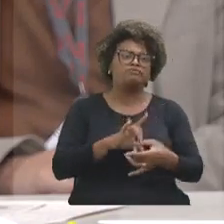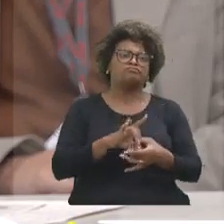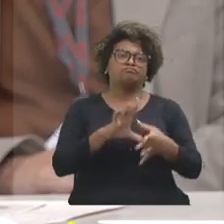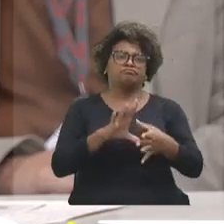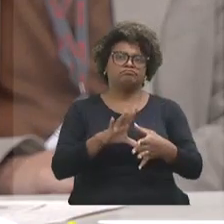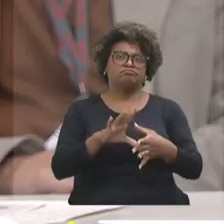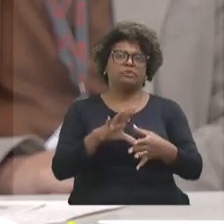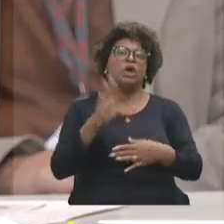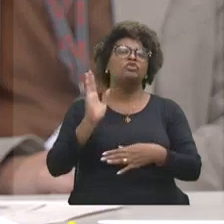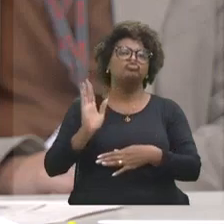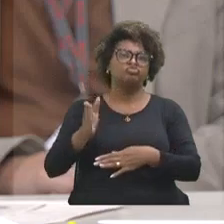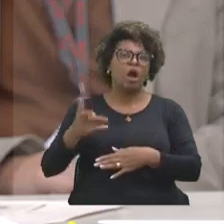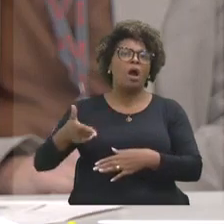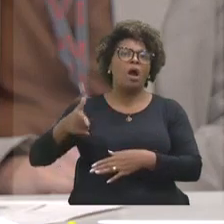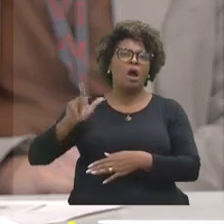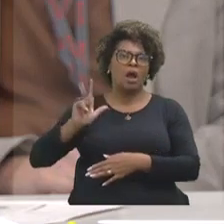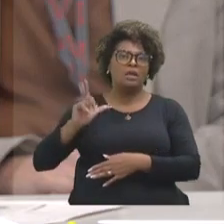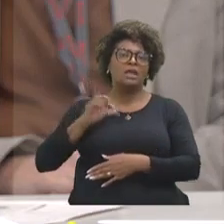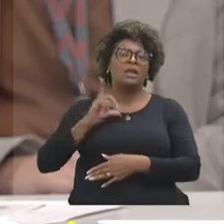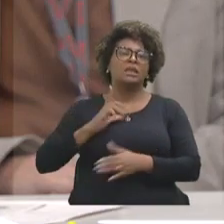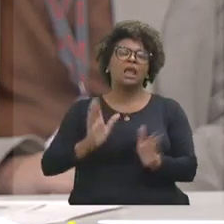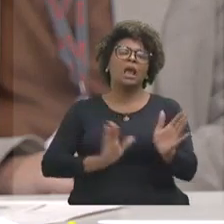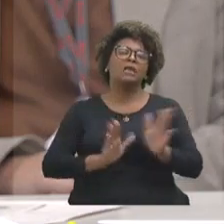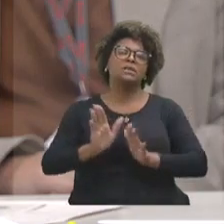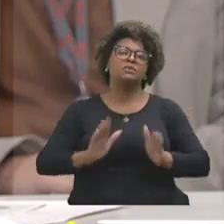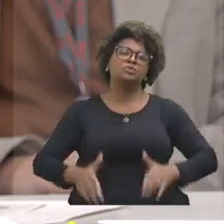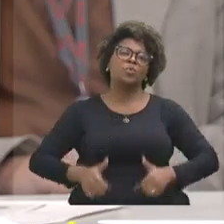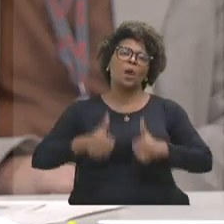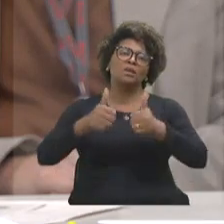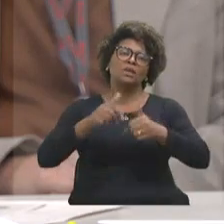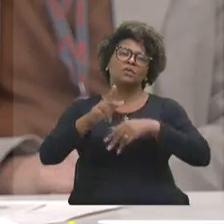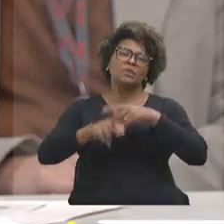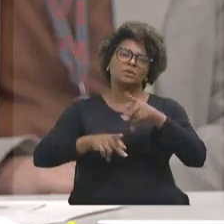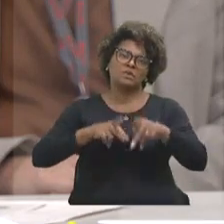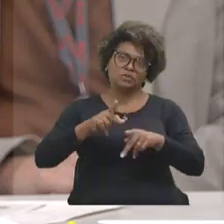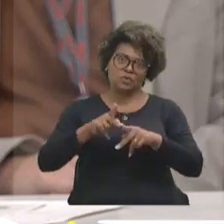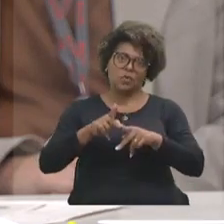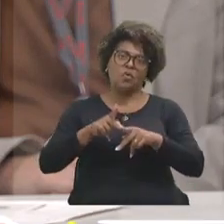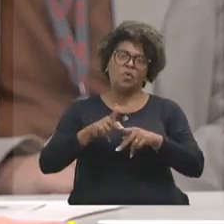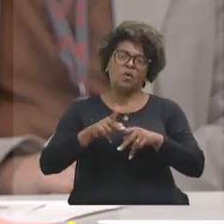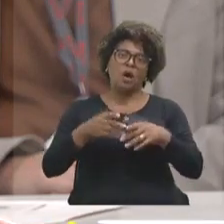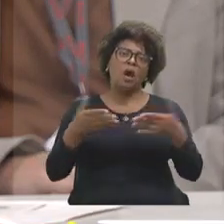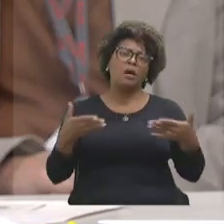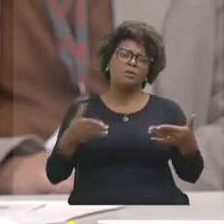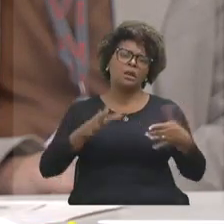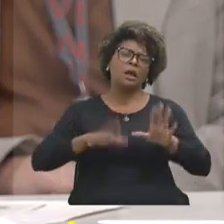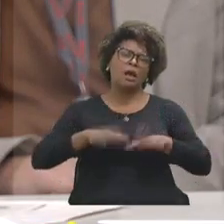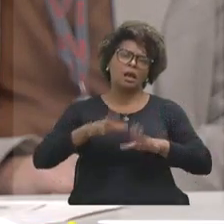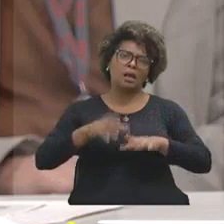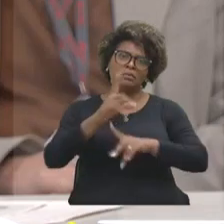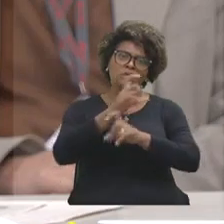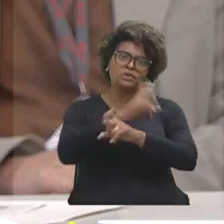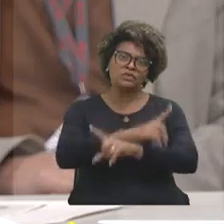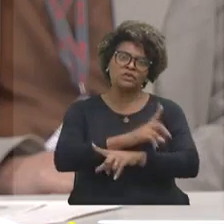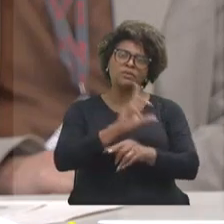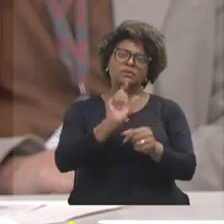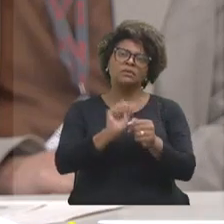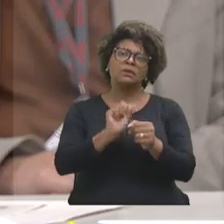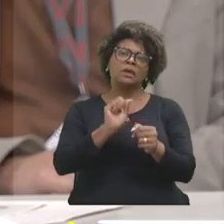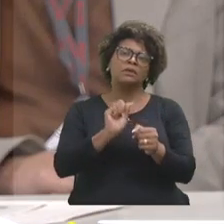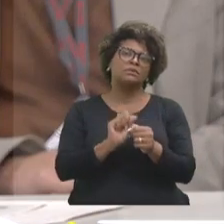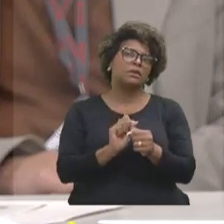acesso de qualidade aos pacientes então é difícil Às vezes a gente a gente poder Agir